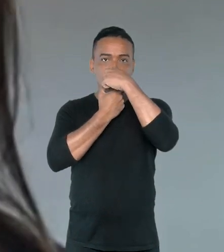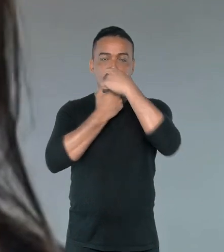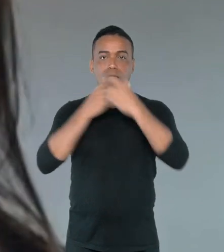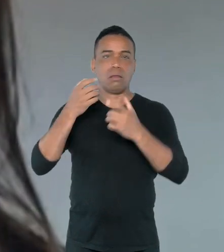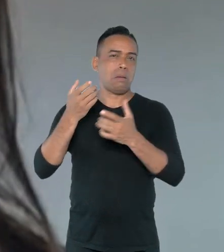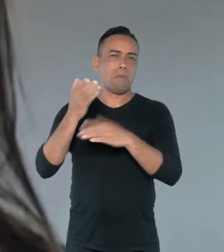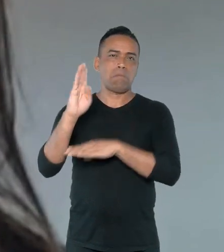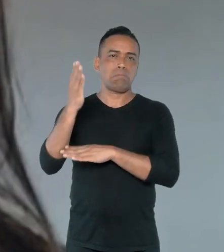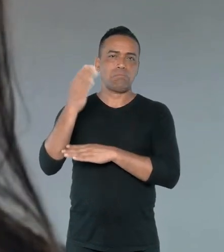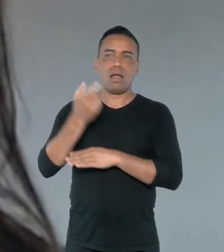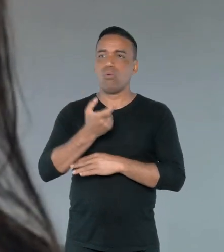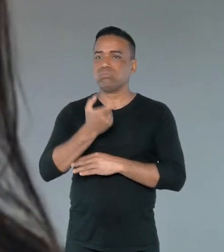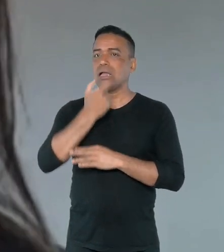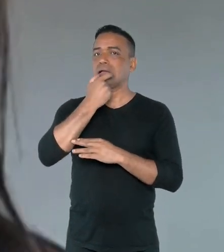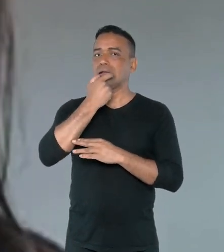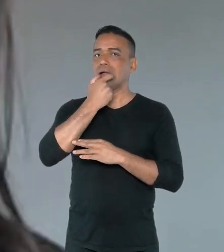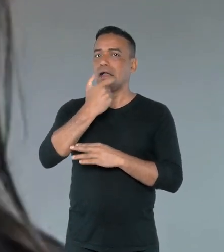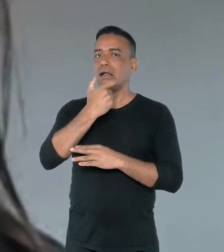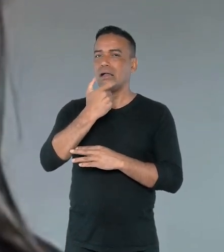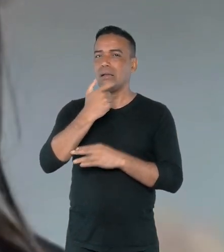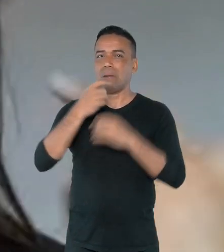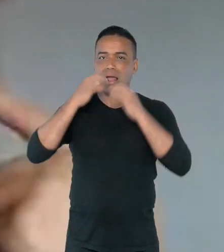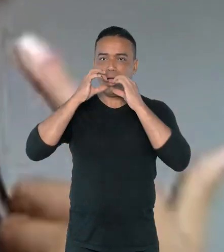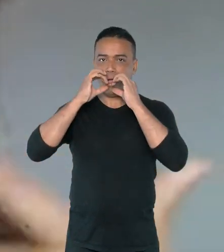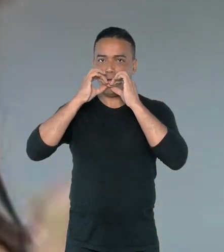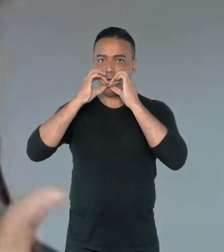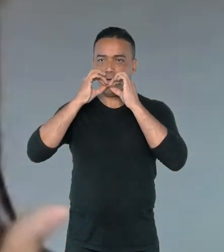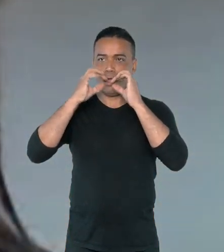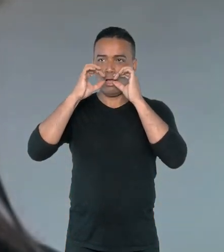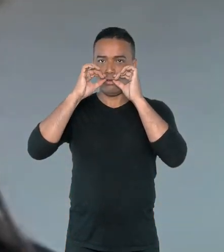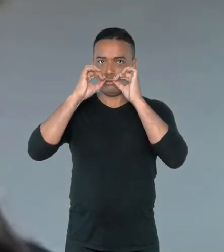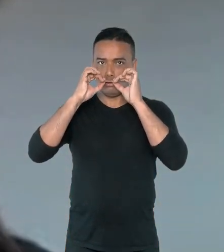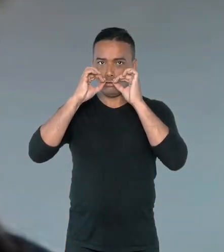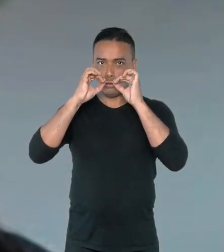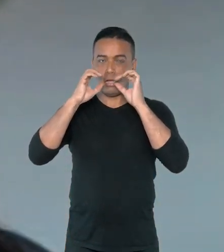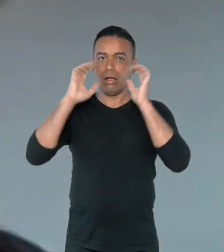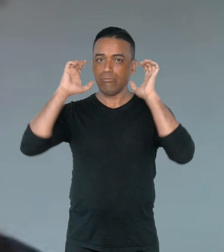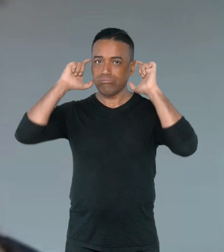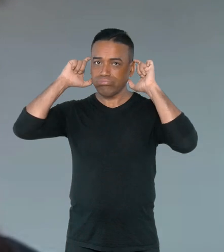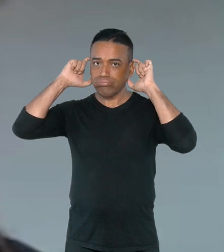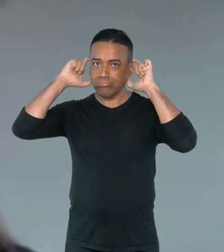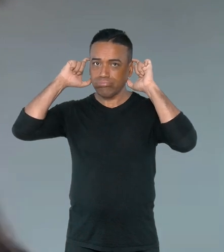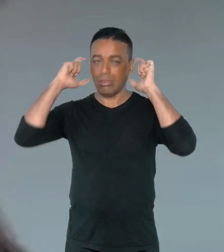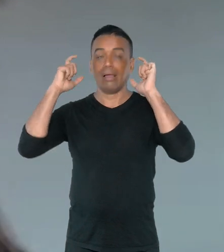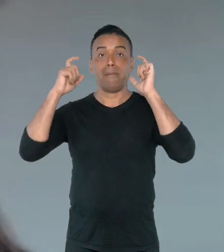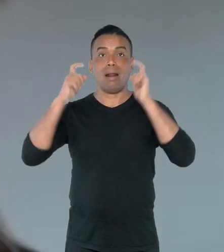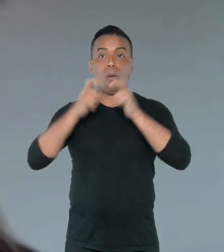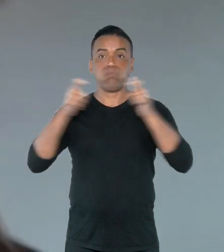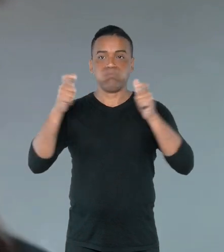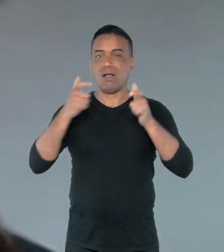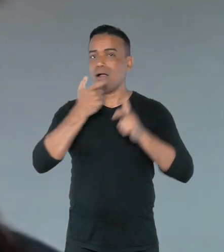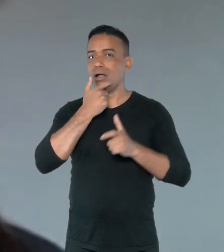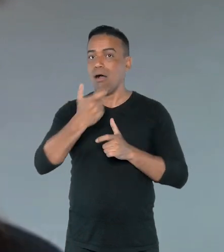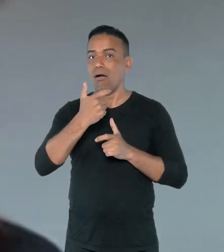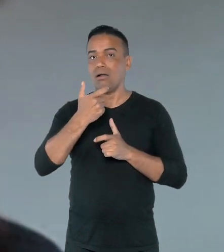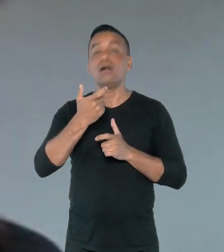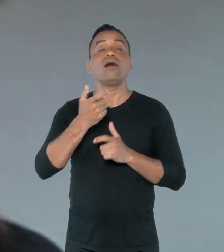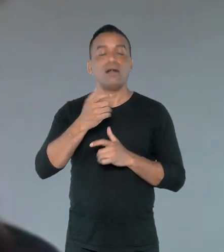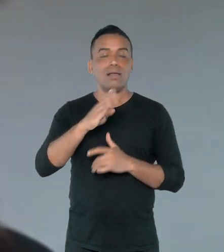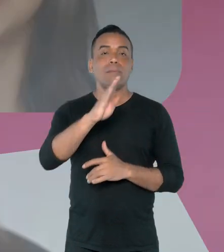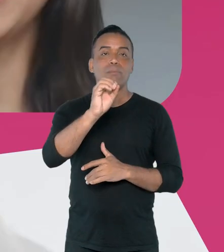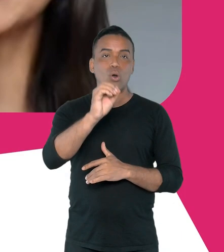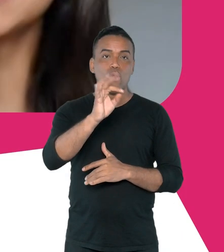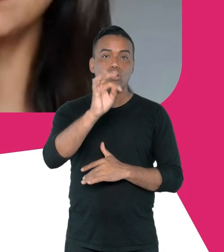que eles usam tipo um alargador, né, na orelha, na boca, e por causa daquilo, eles foram chamados